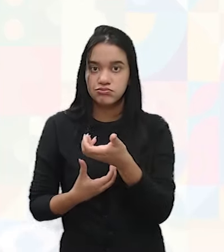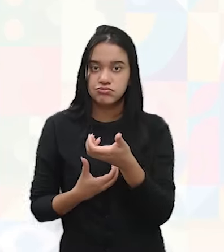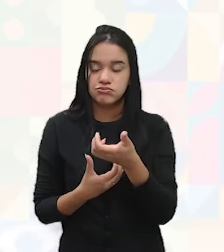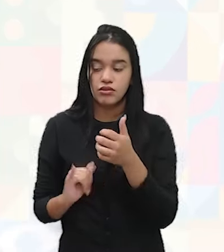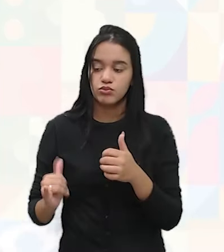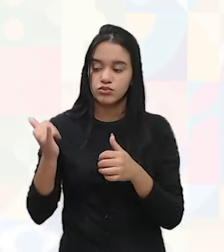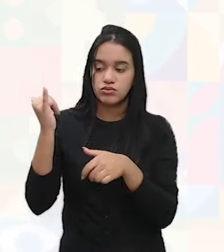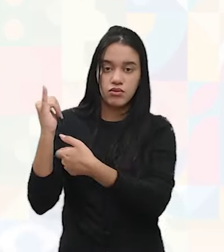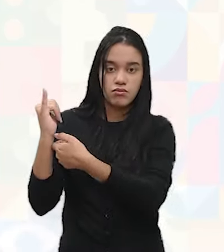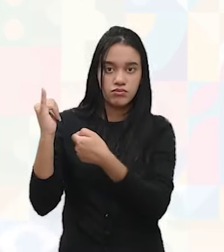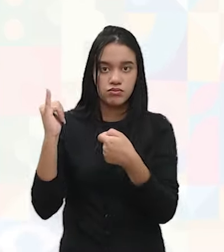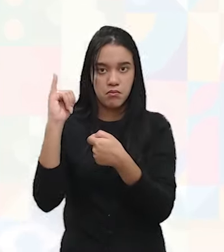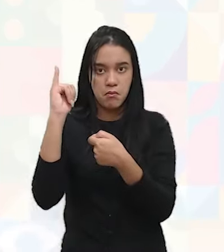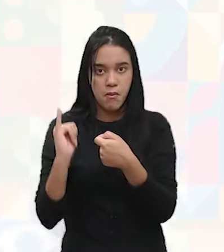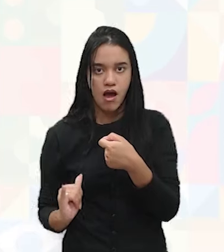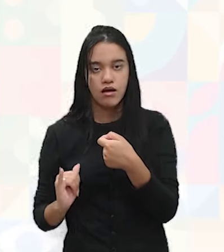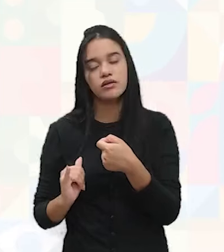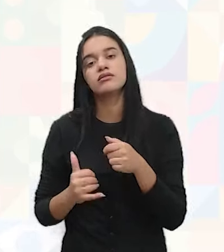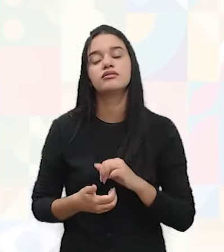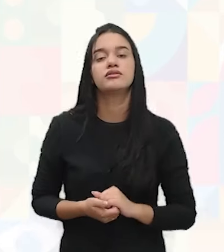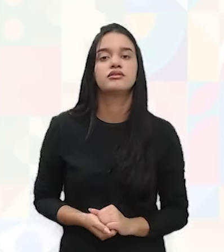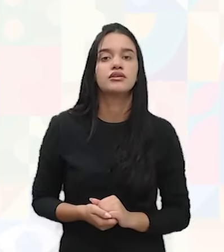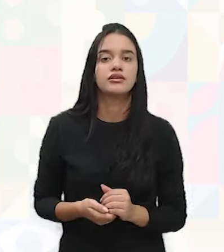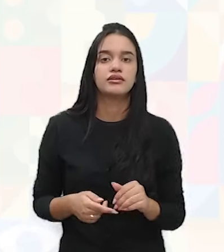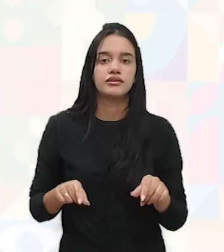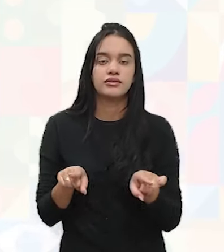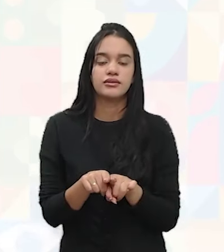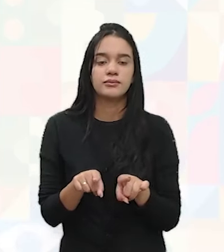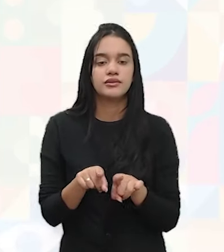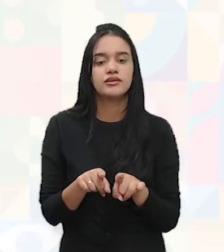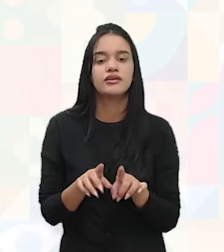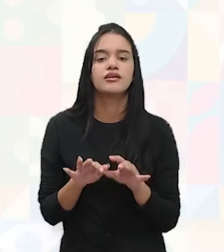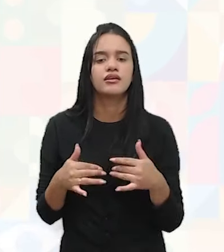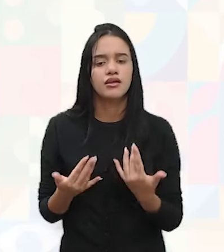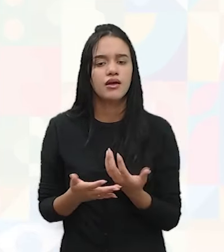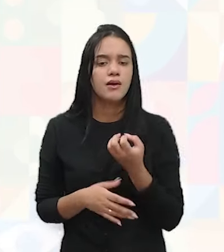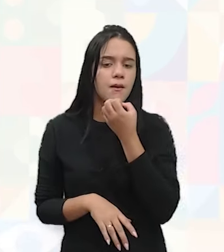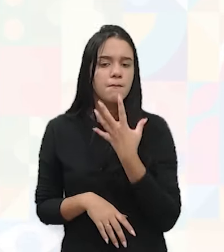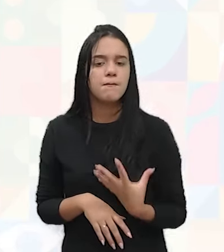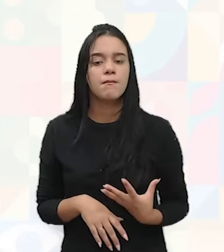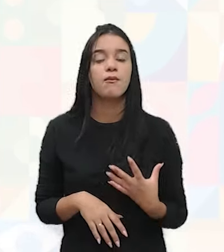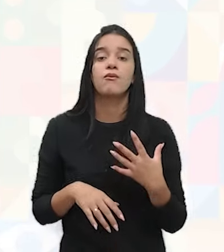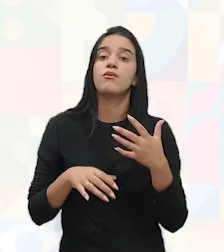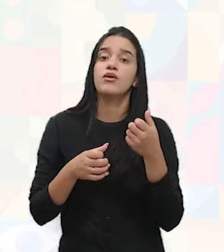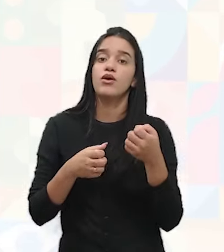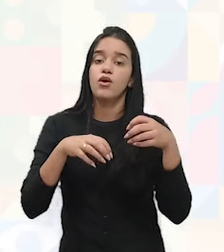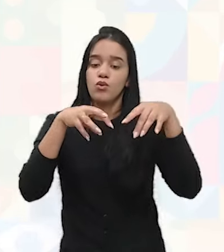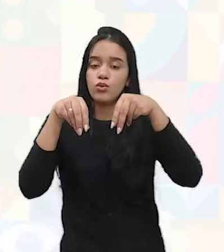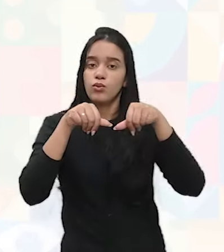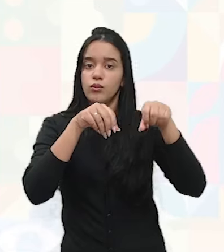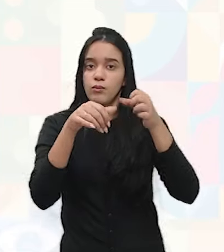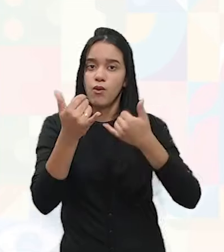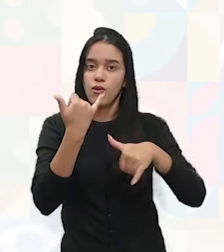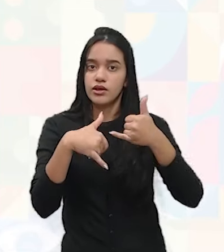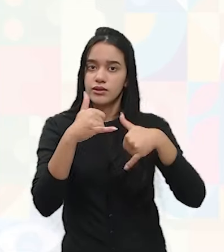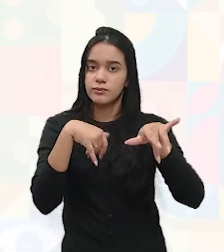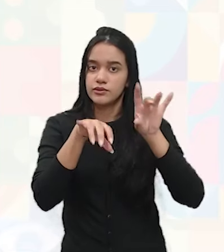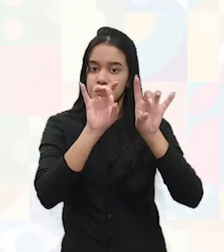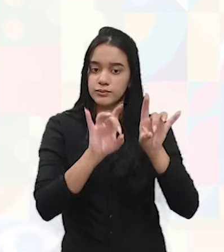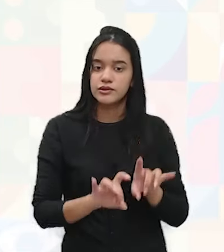é o o de classe D que são os metais pirofóricos excelente seria o de pó químico especial que